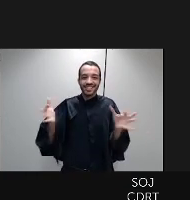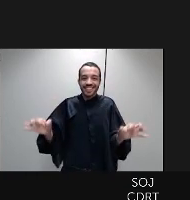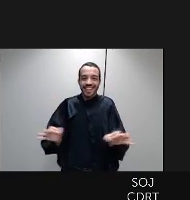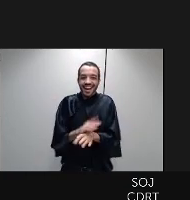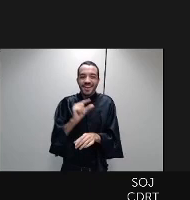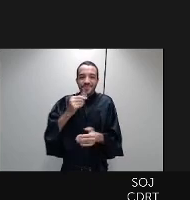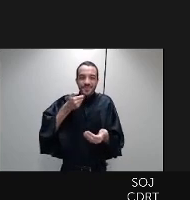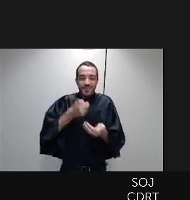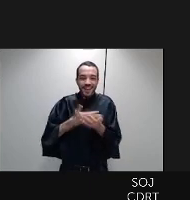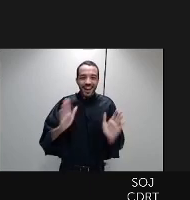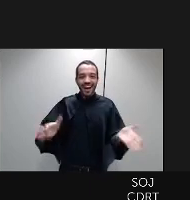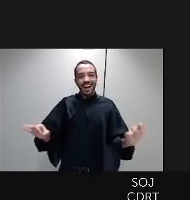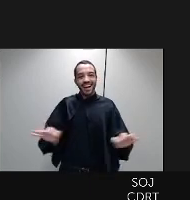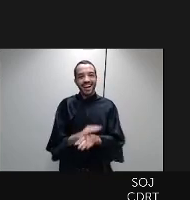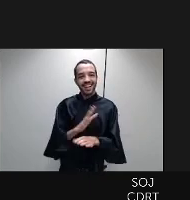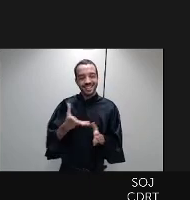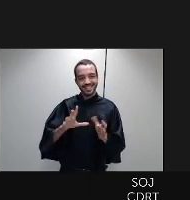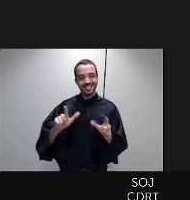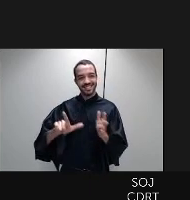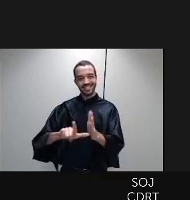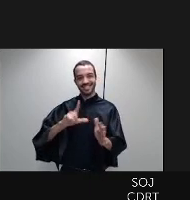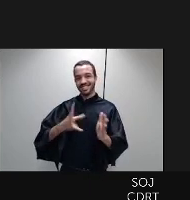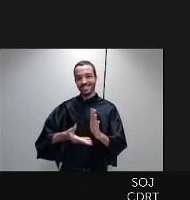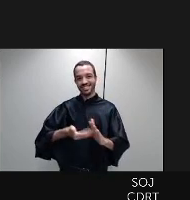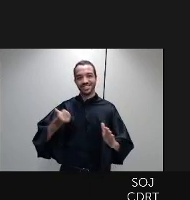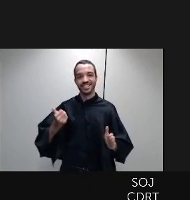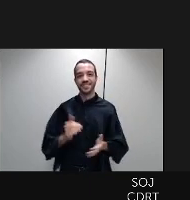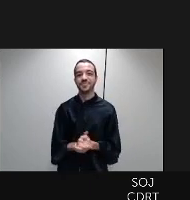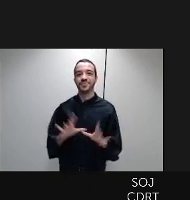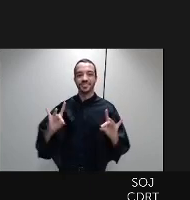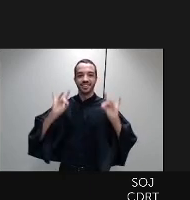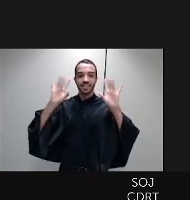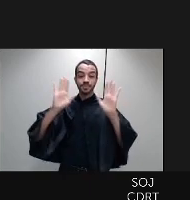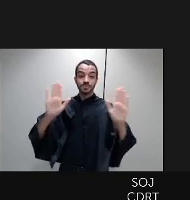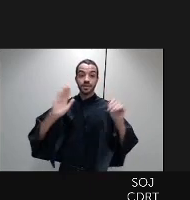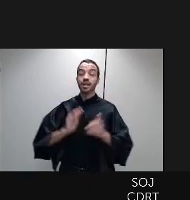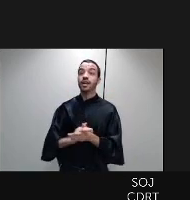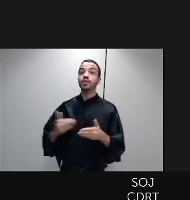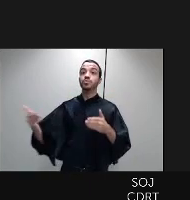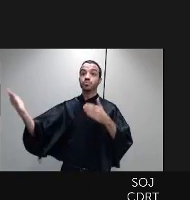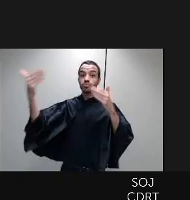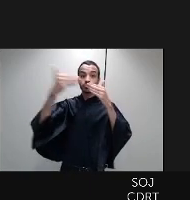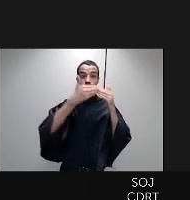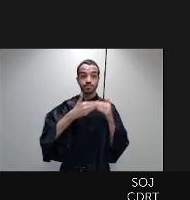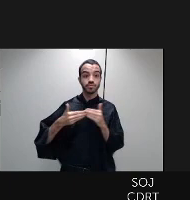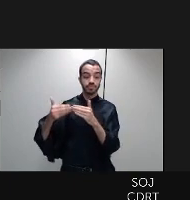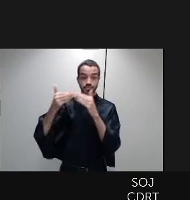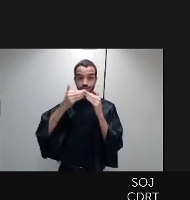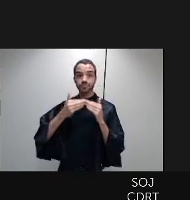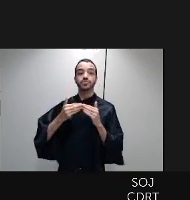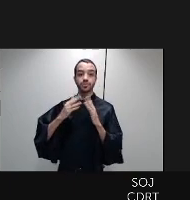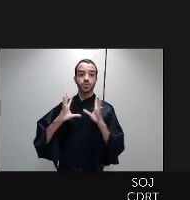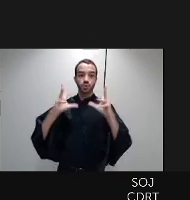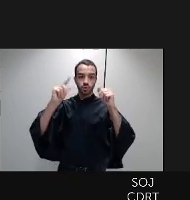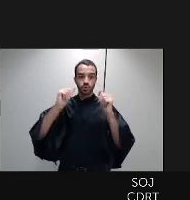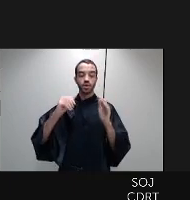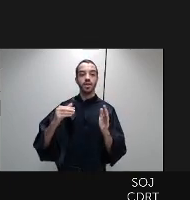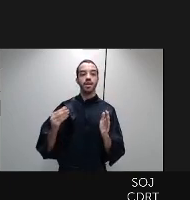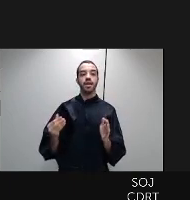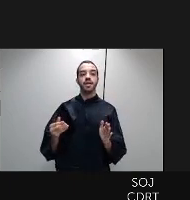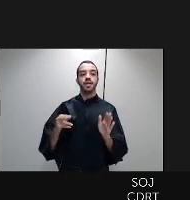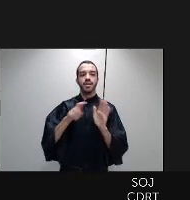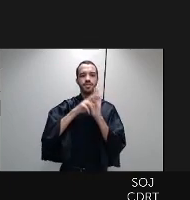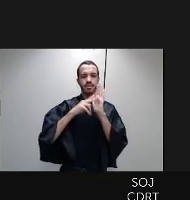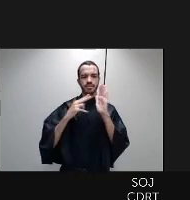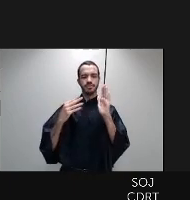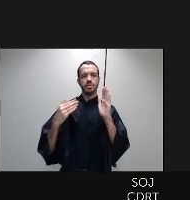então a turma a unanimidade negou provimento ao agravo interno nos termos do voto do relator E com isso